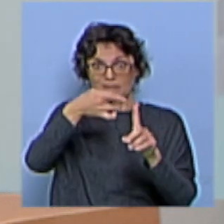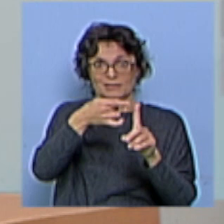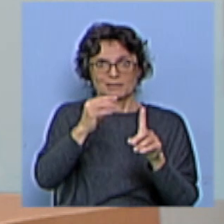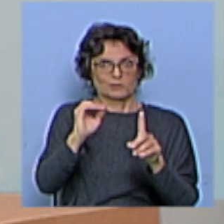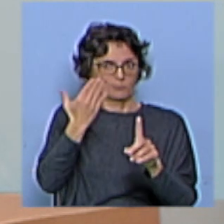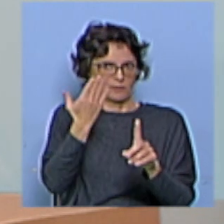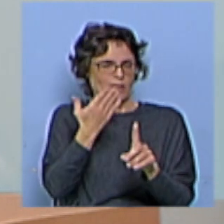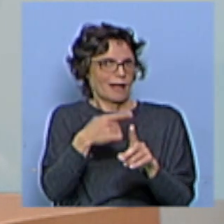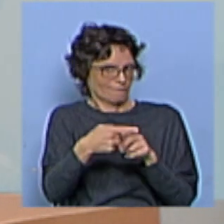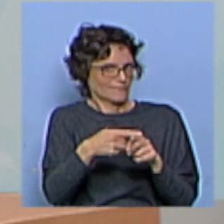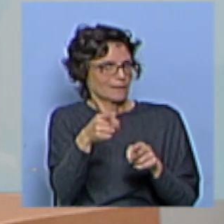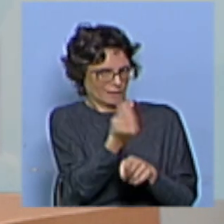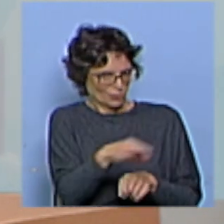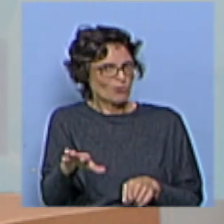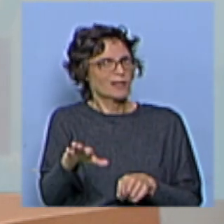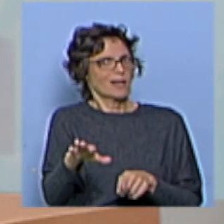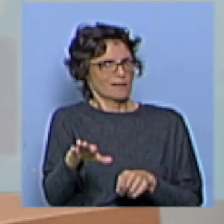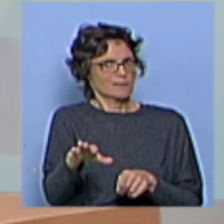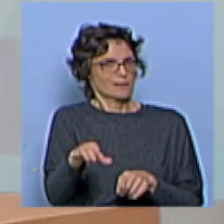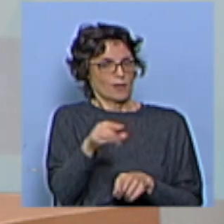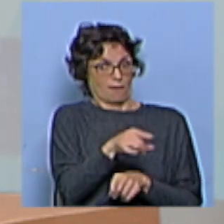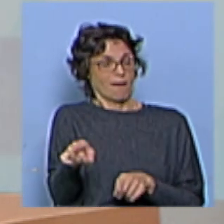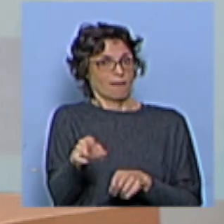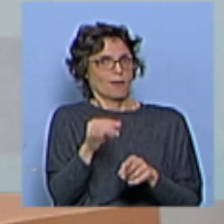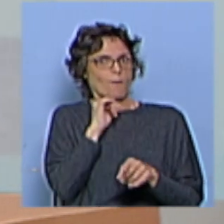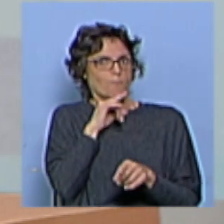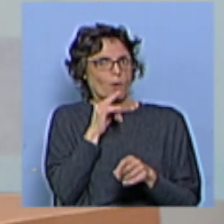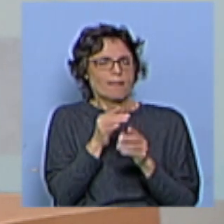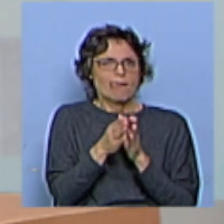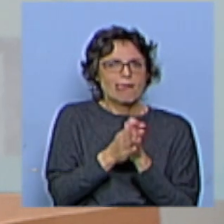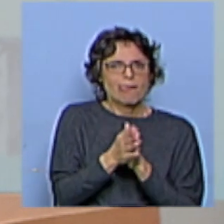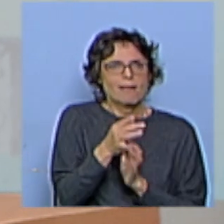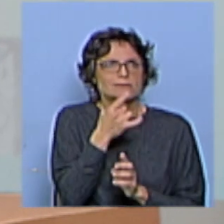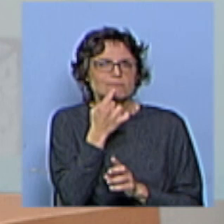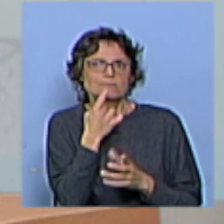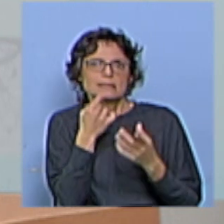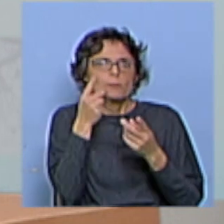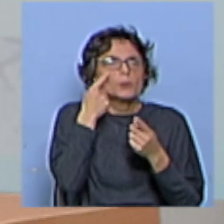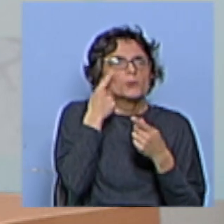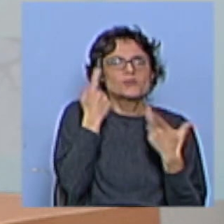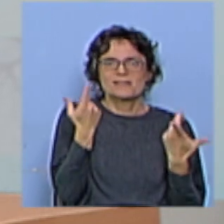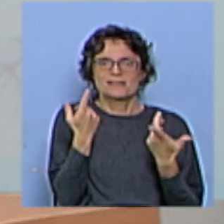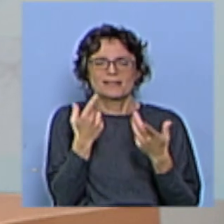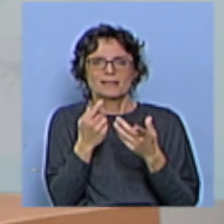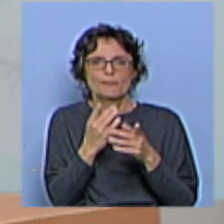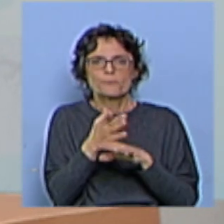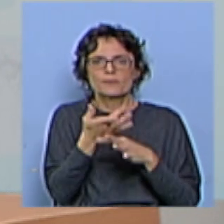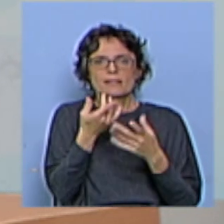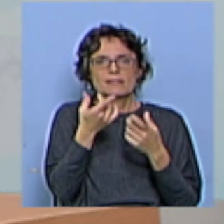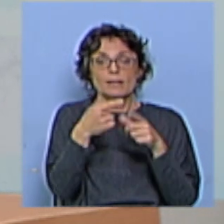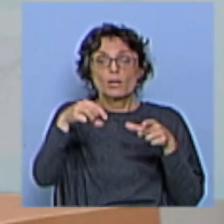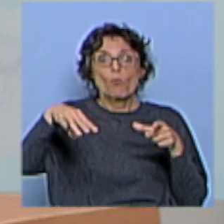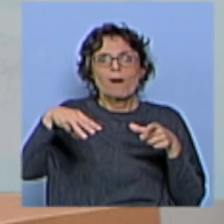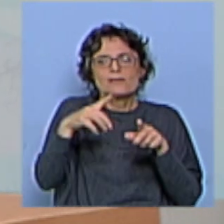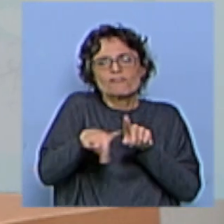que evidentemente beneficiam com outra linguagem também de muitos destes recursos, nomeadamente através de materiais que